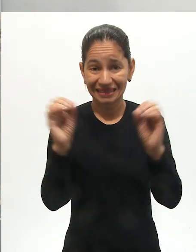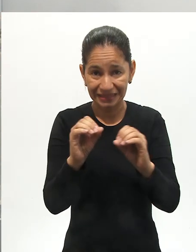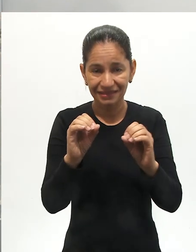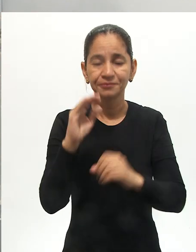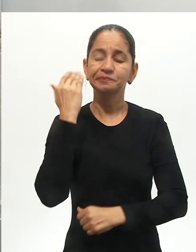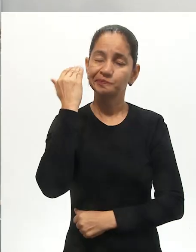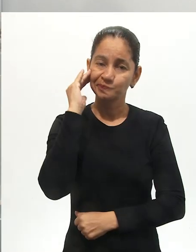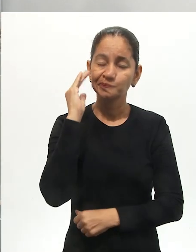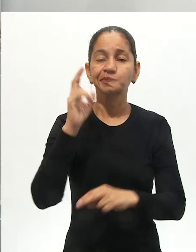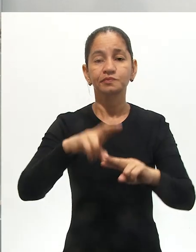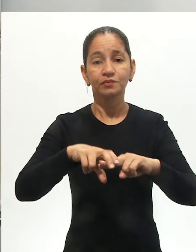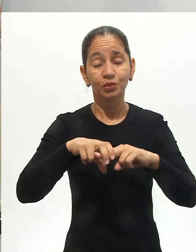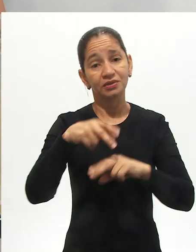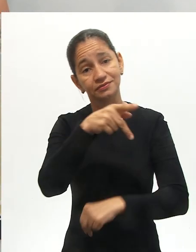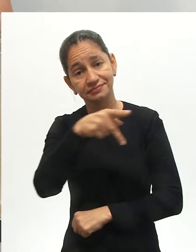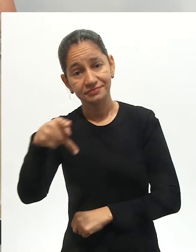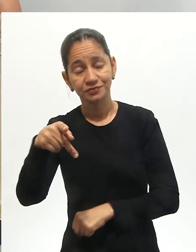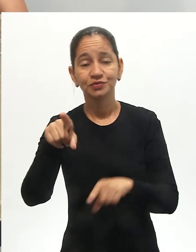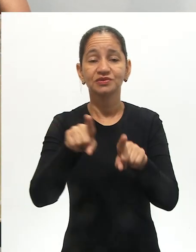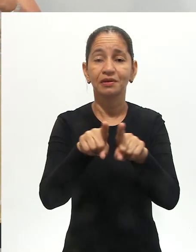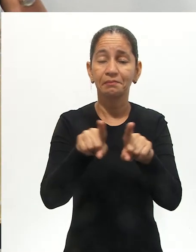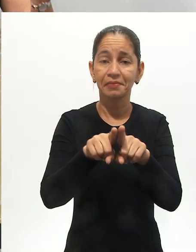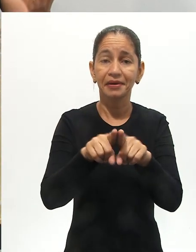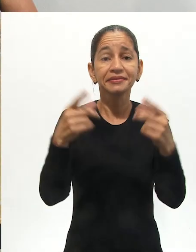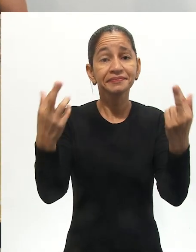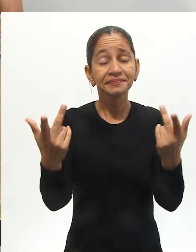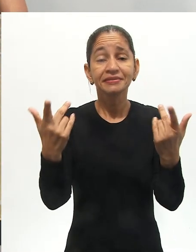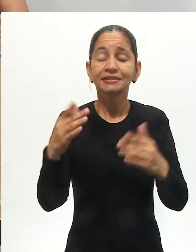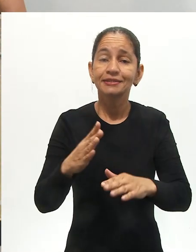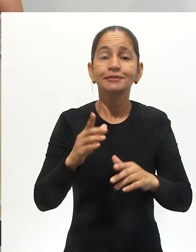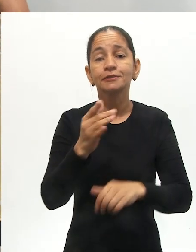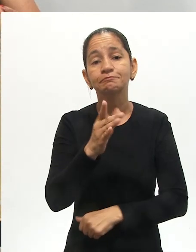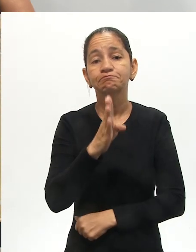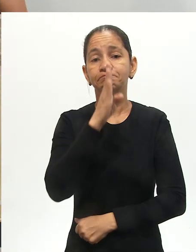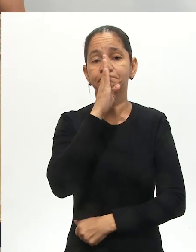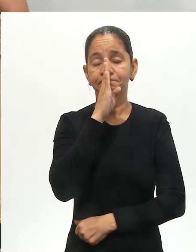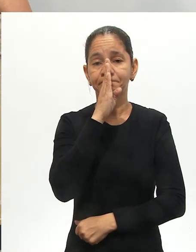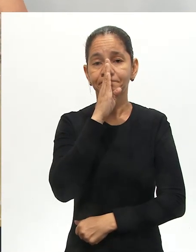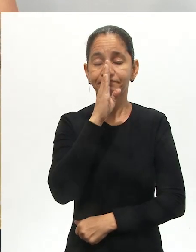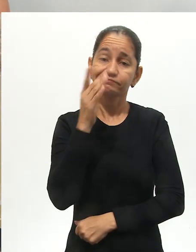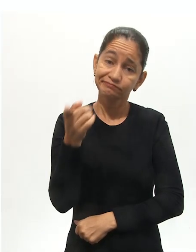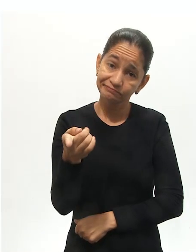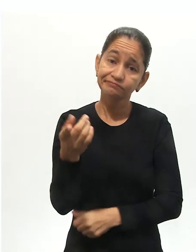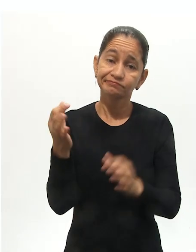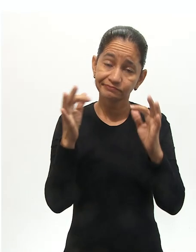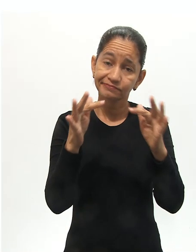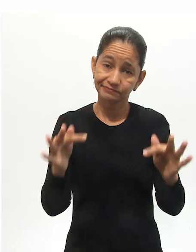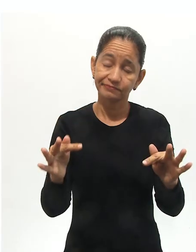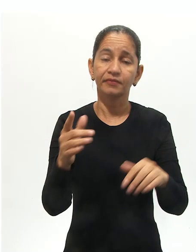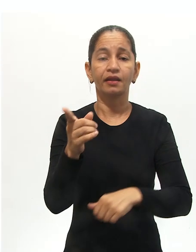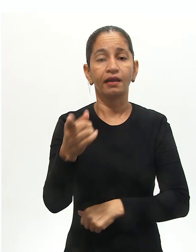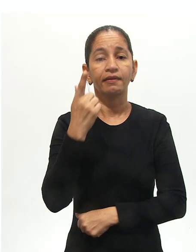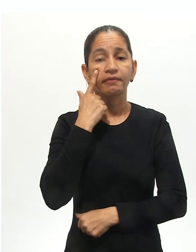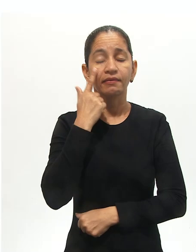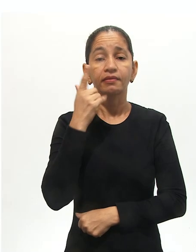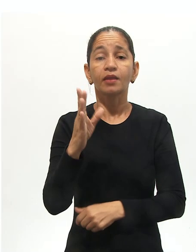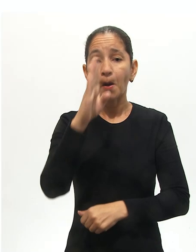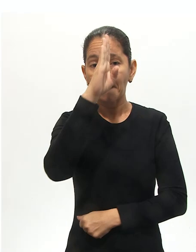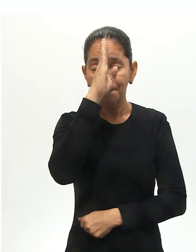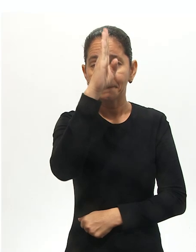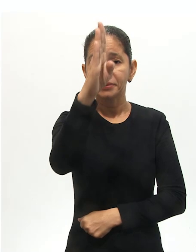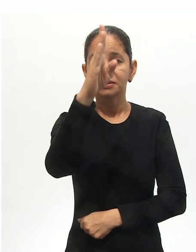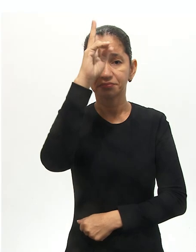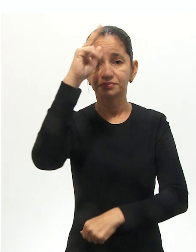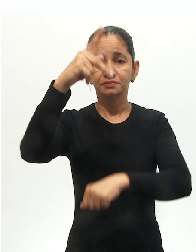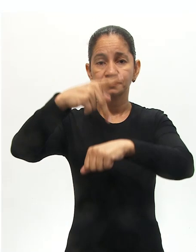as técnicas. E o professor supostamente seria imparcial. Nesse caso,